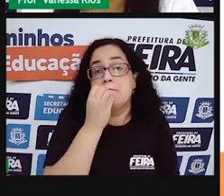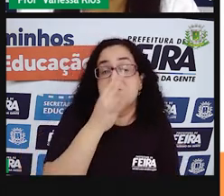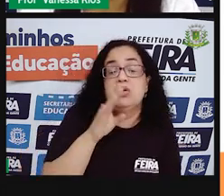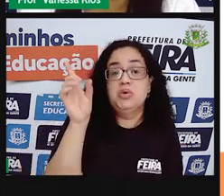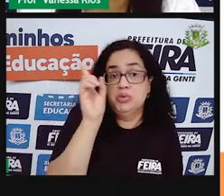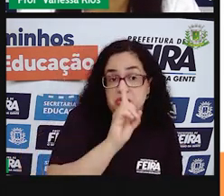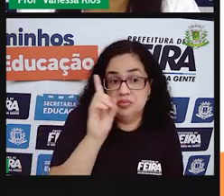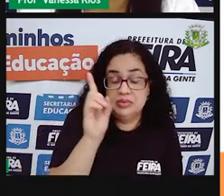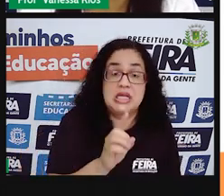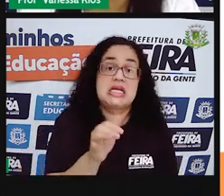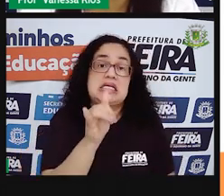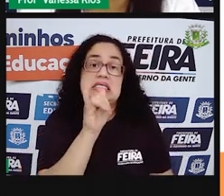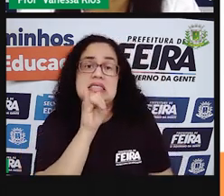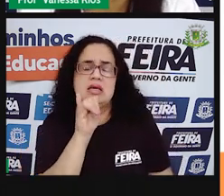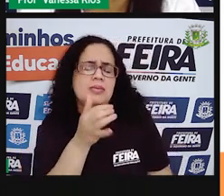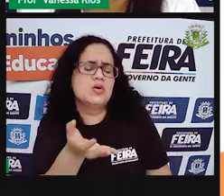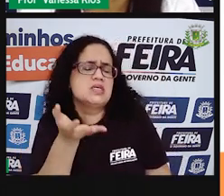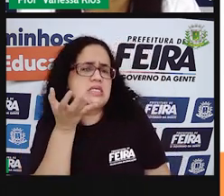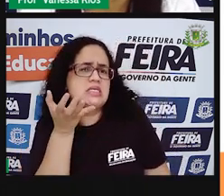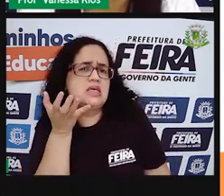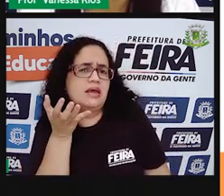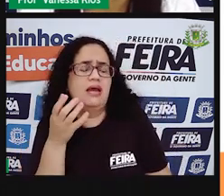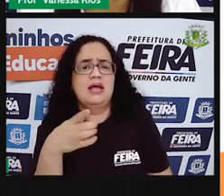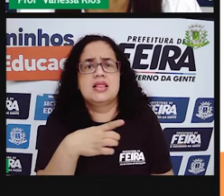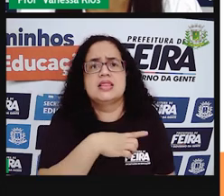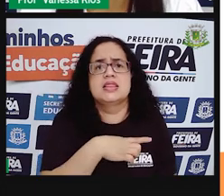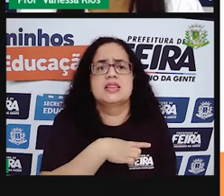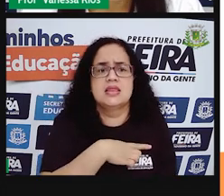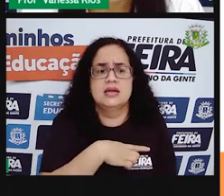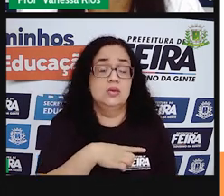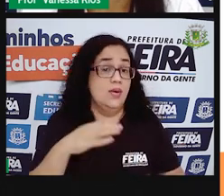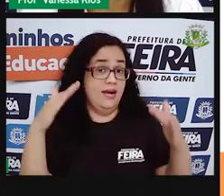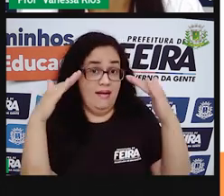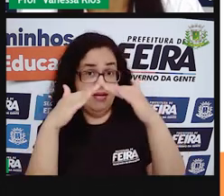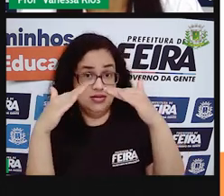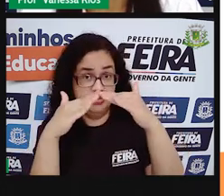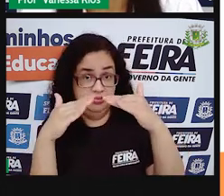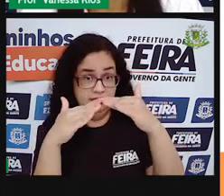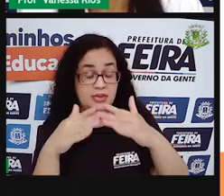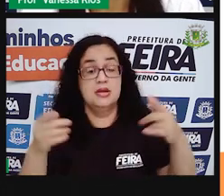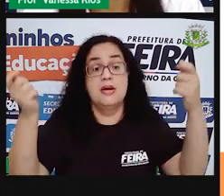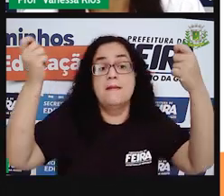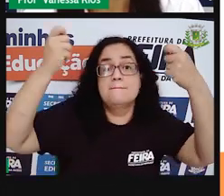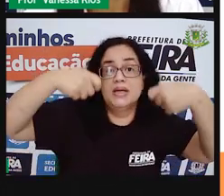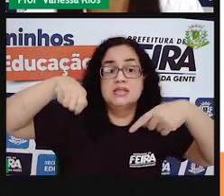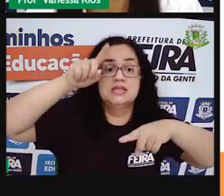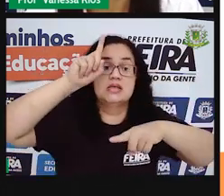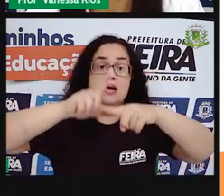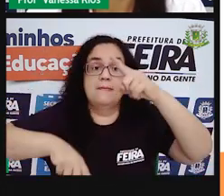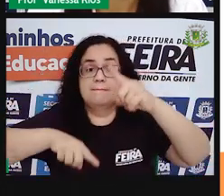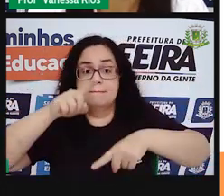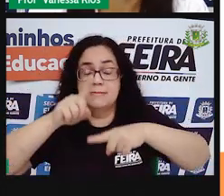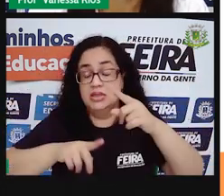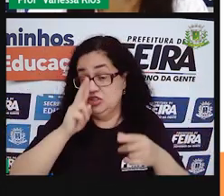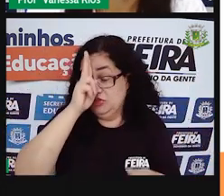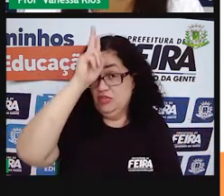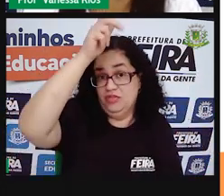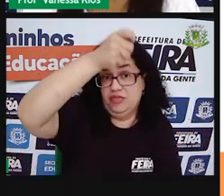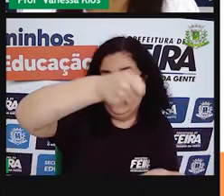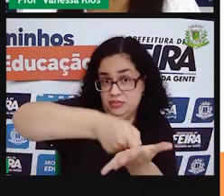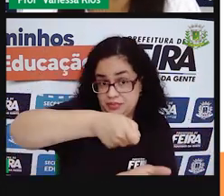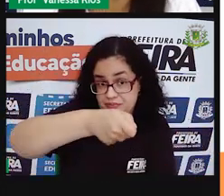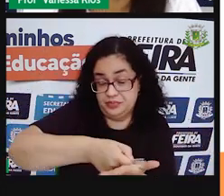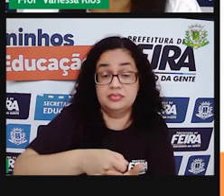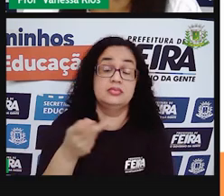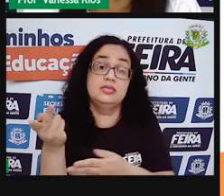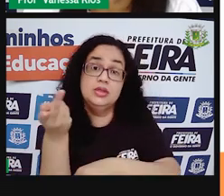não. Por exemplo, se eu quero construir uma casa que precisa ter um material muito resistente, então